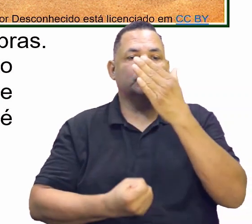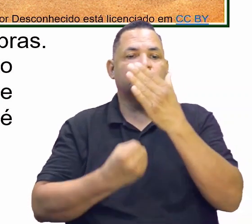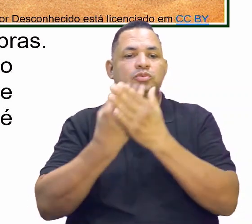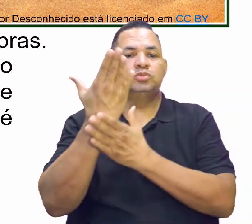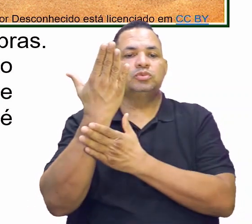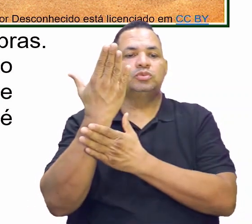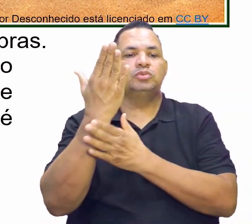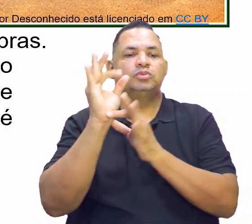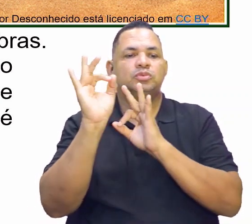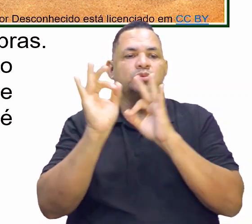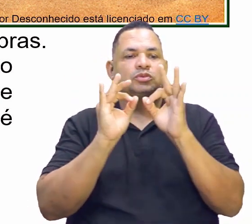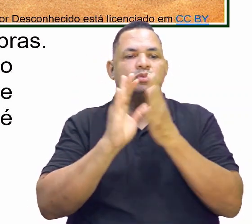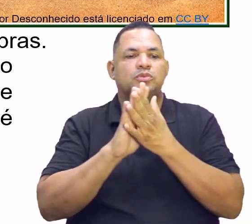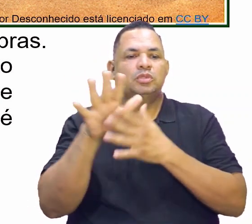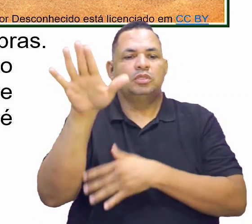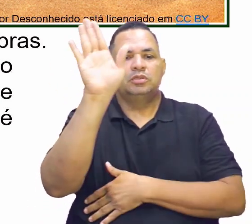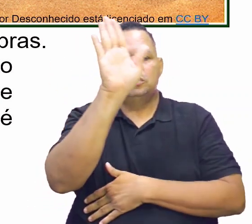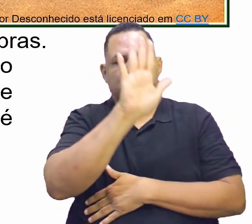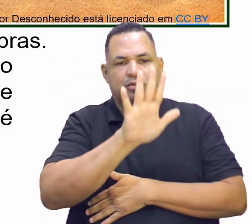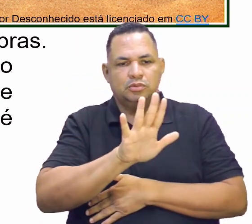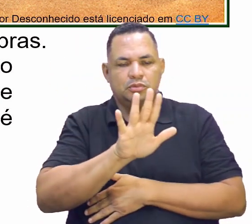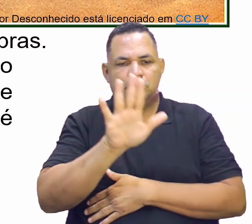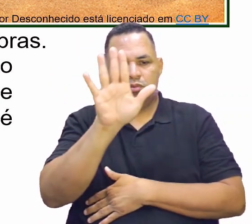brasileiro devido à originalidade,